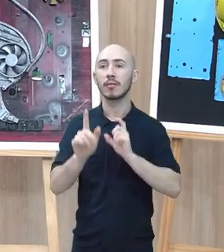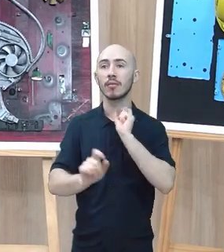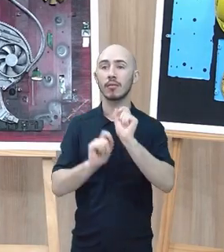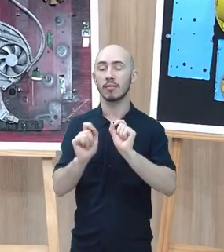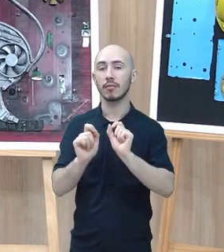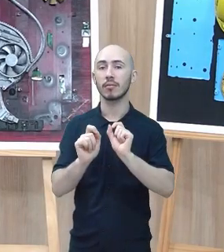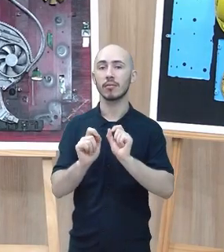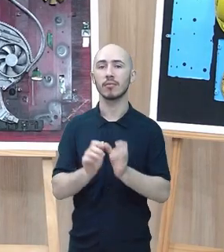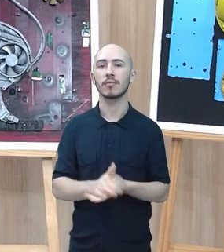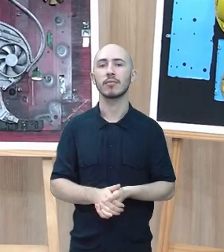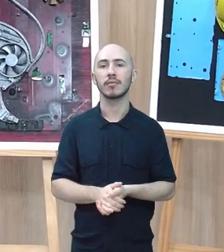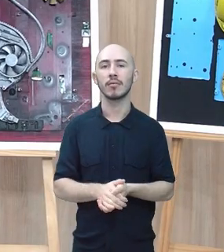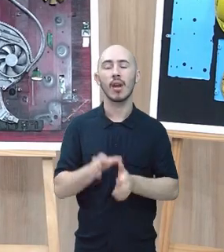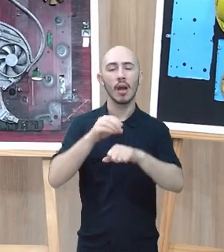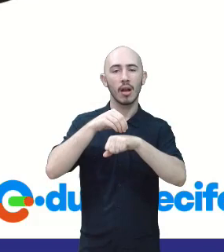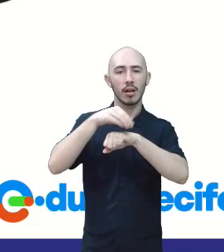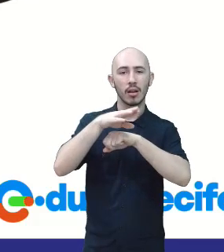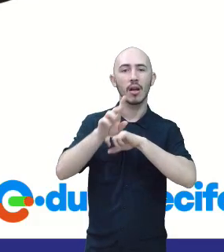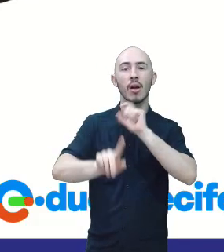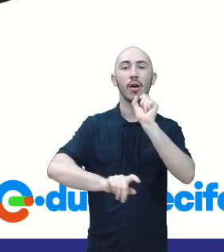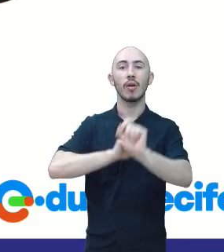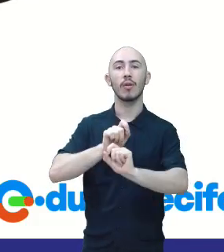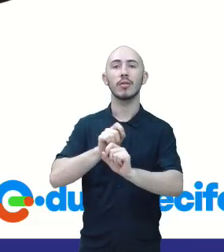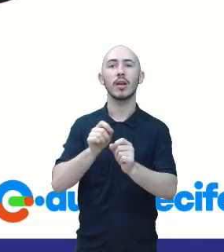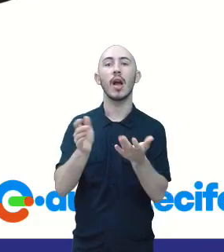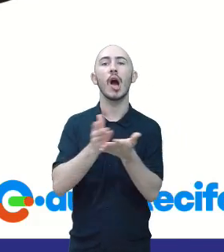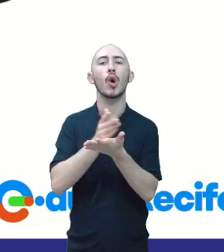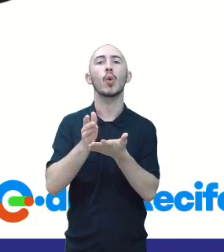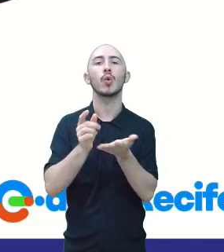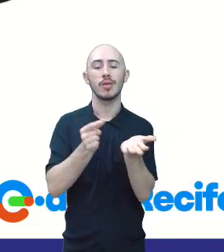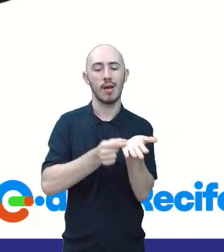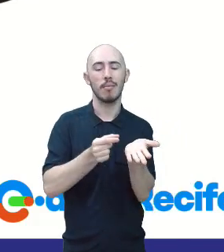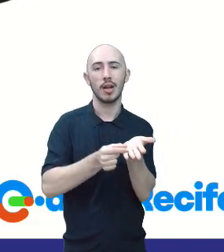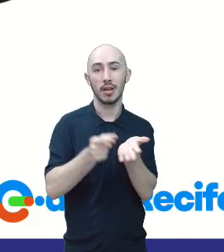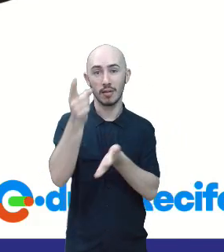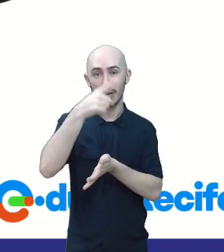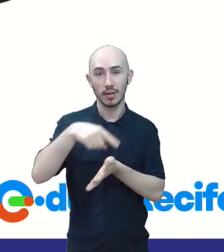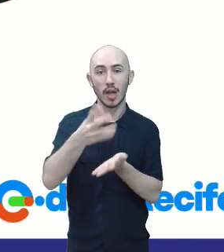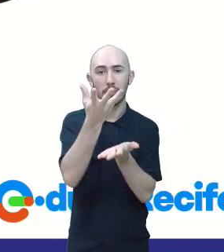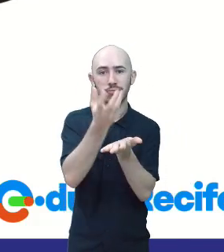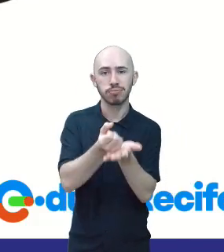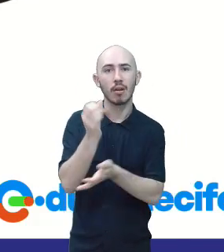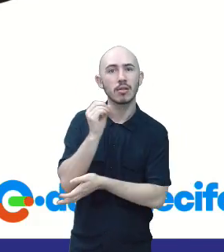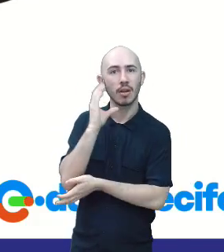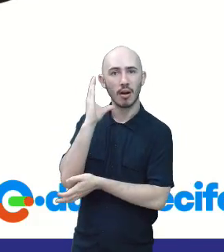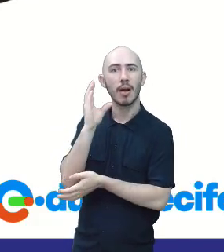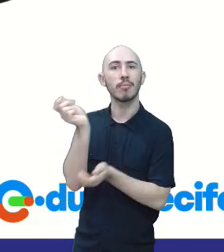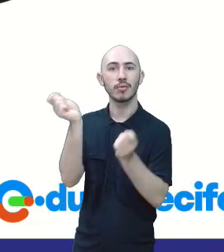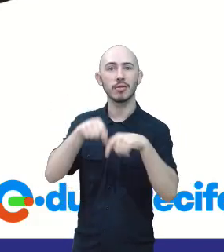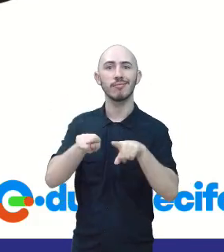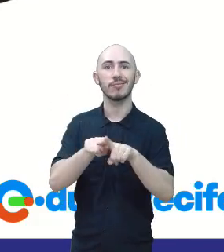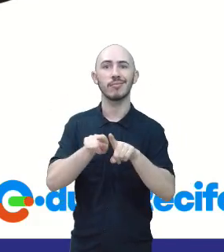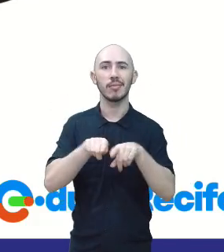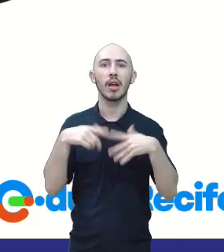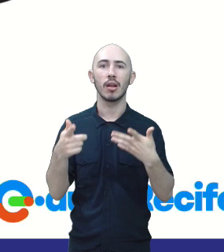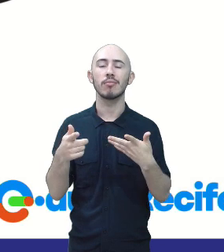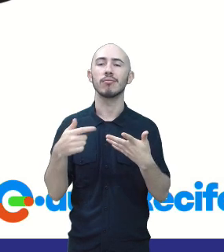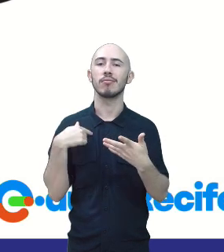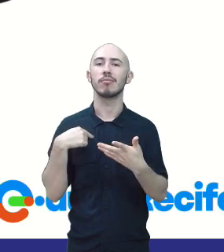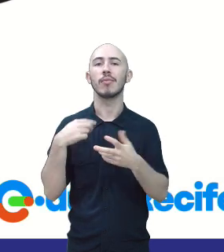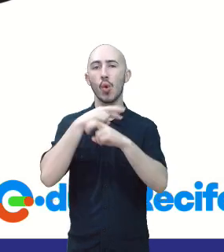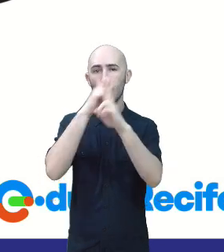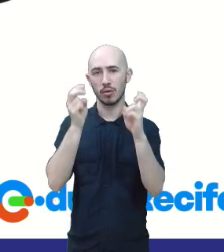deixo alguns aplicativos, né, que vocês podem baixar no seu celular, enfim, e que trabalham com a